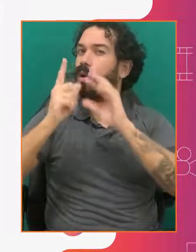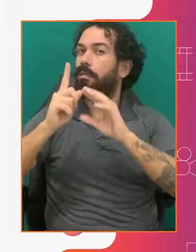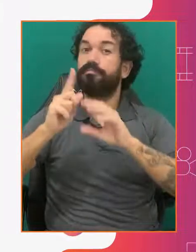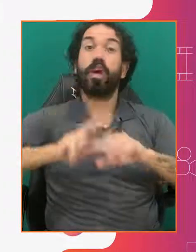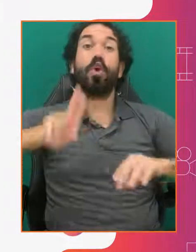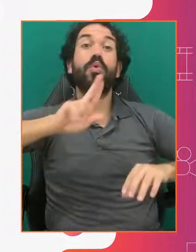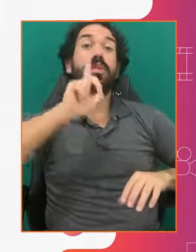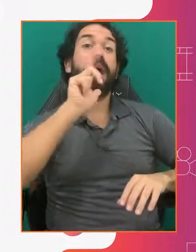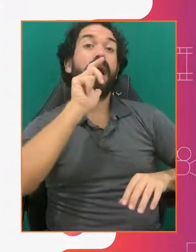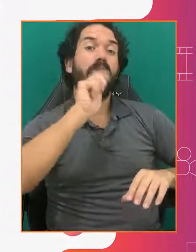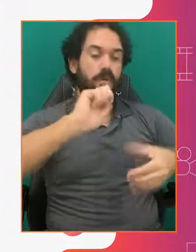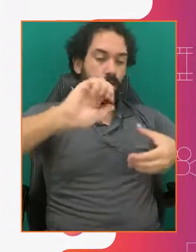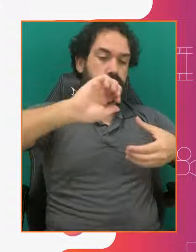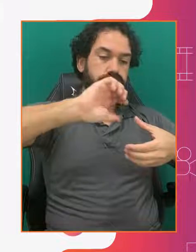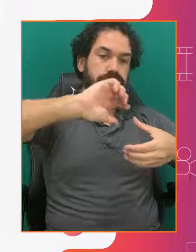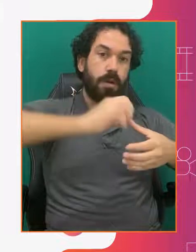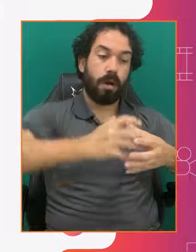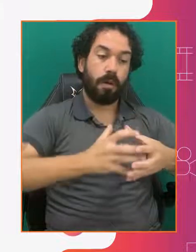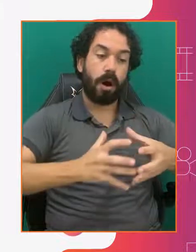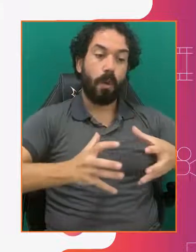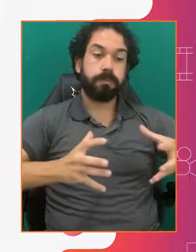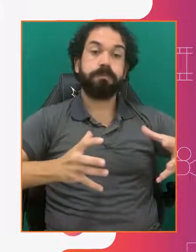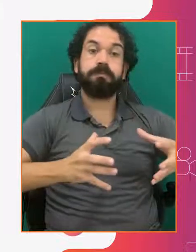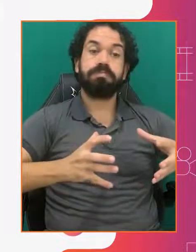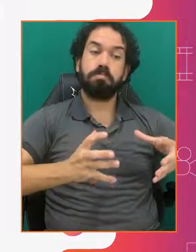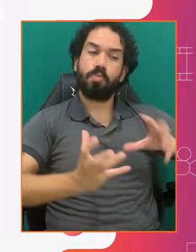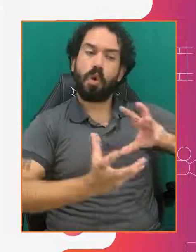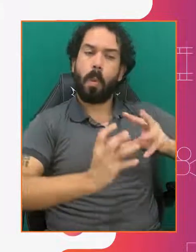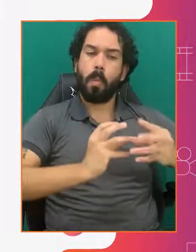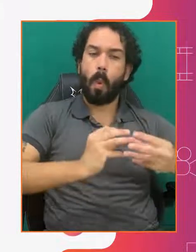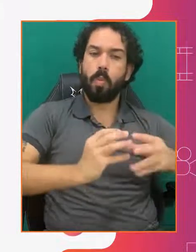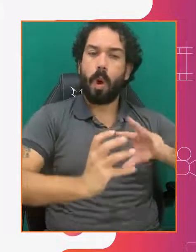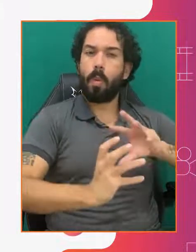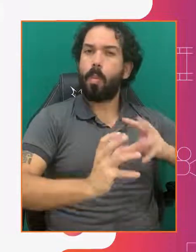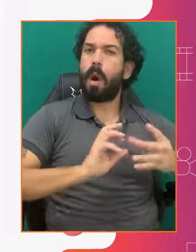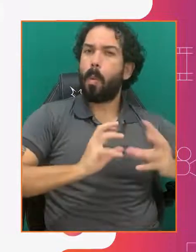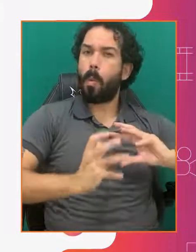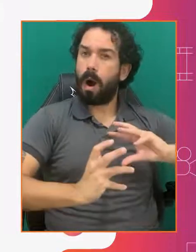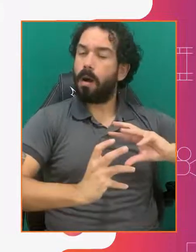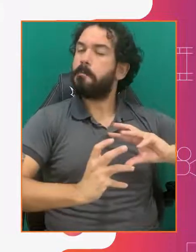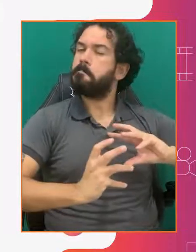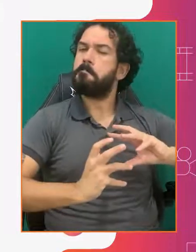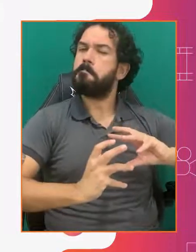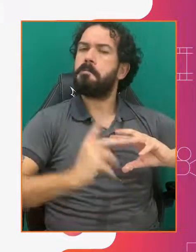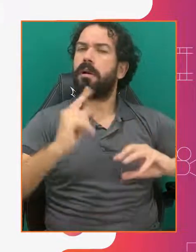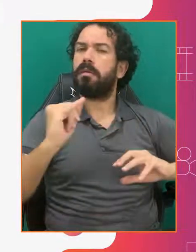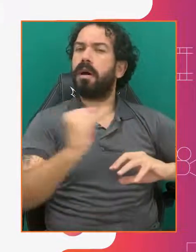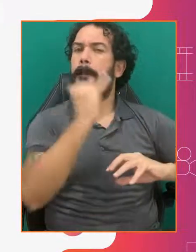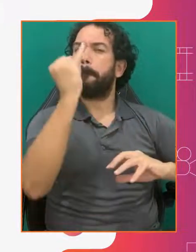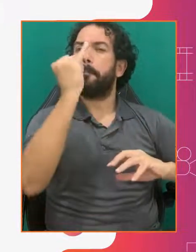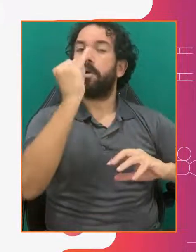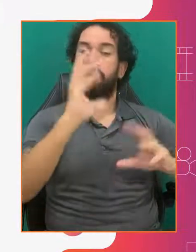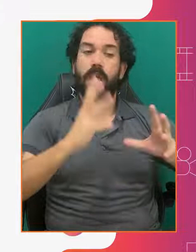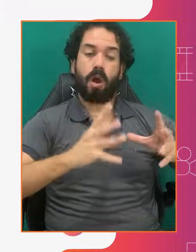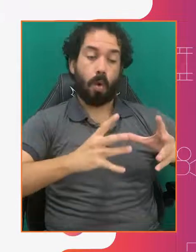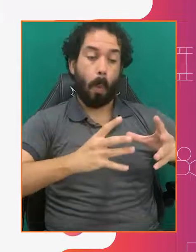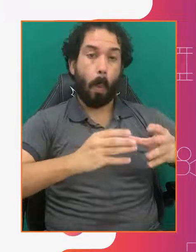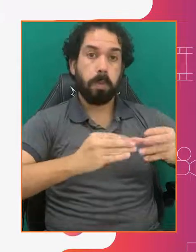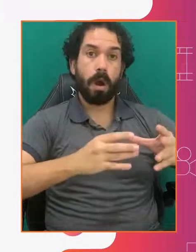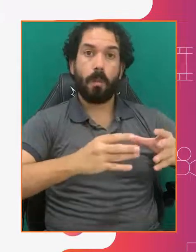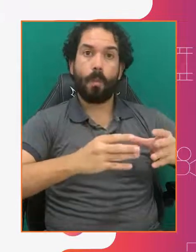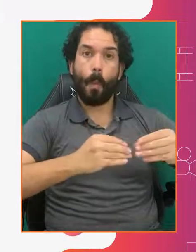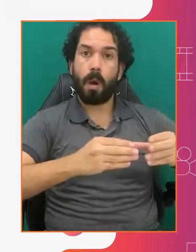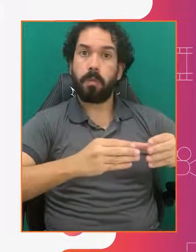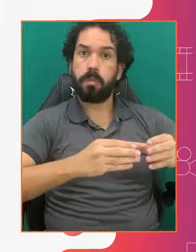Ela é maleável e pode ficar em vários formatos. Não importa se você vai apertar